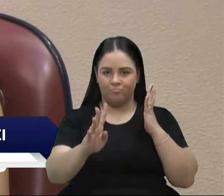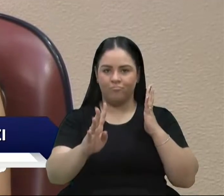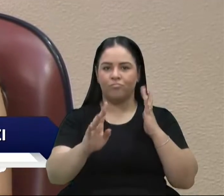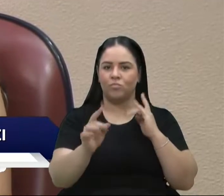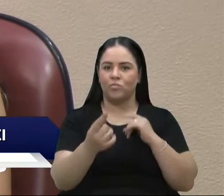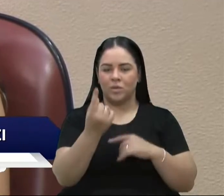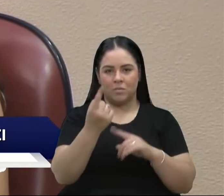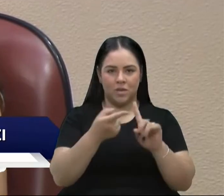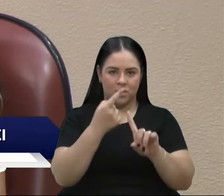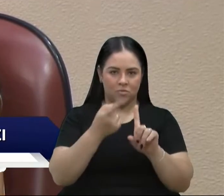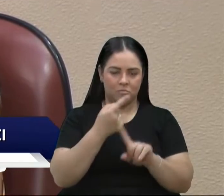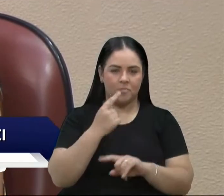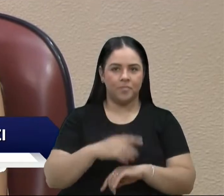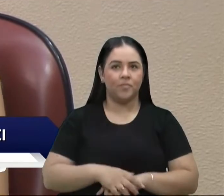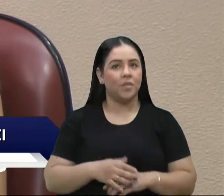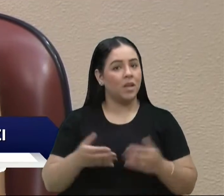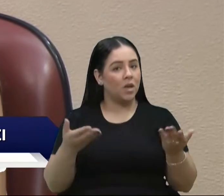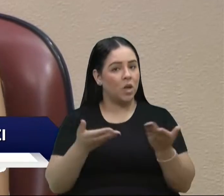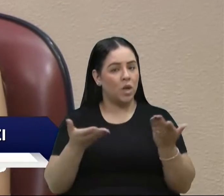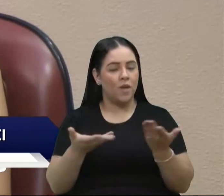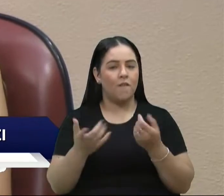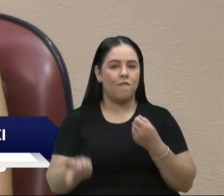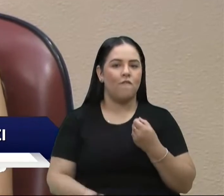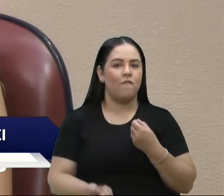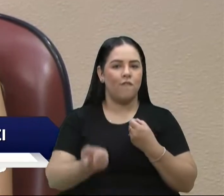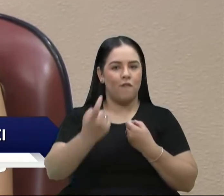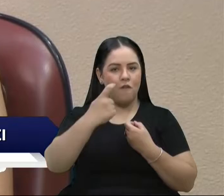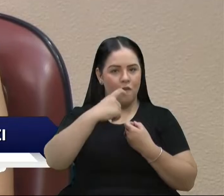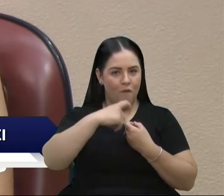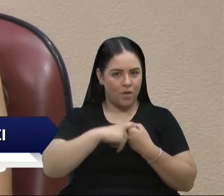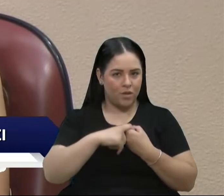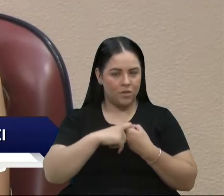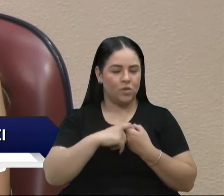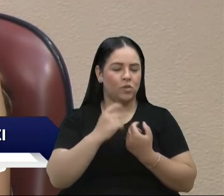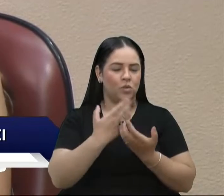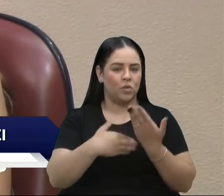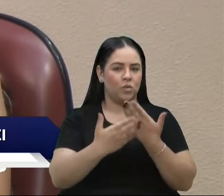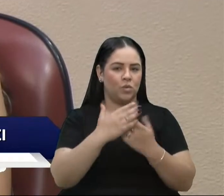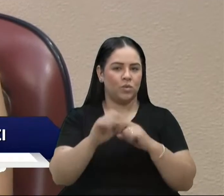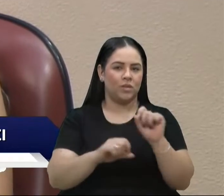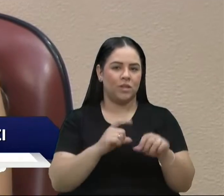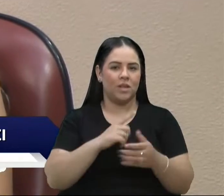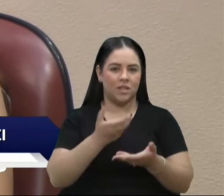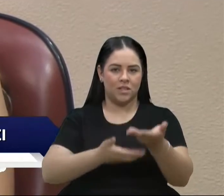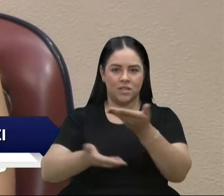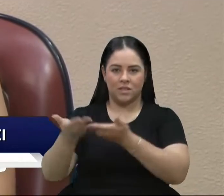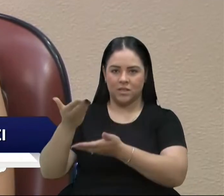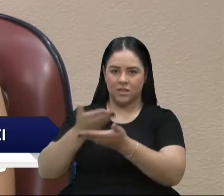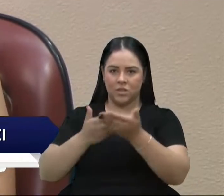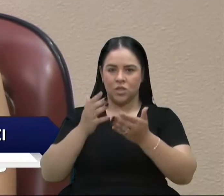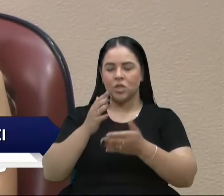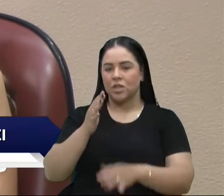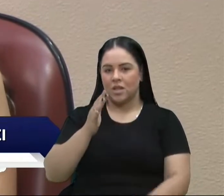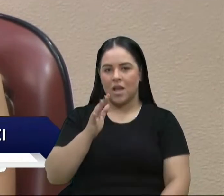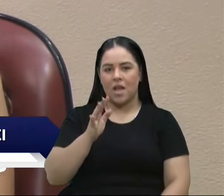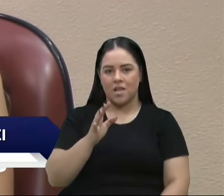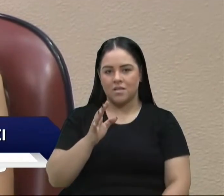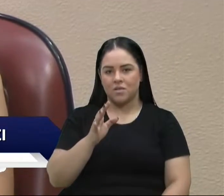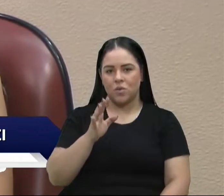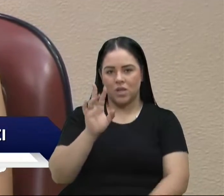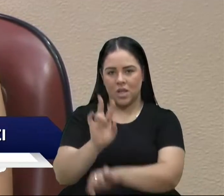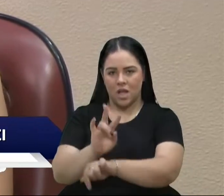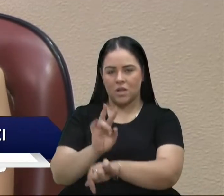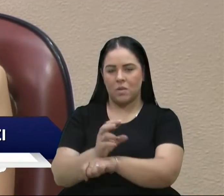E, segundo, agora com a retomada da totalidade dos atendimentos a nível de atenção básica e a nível